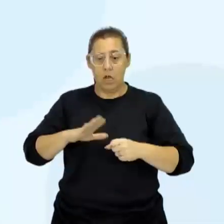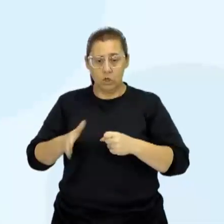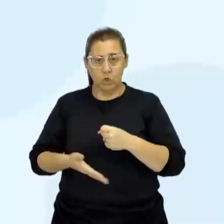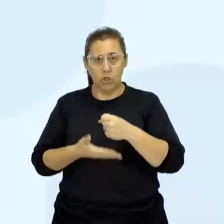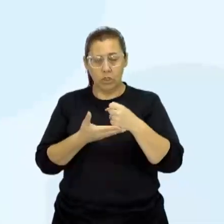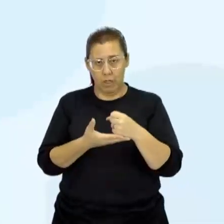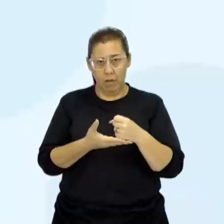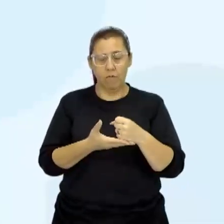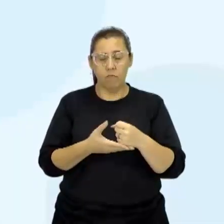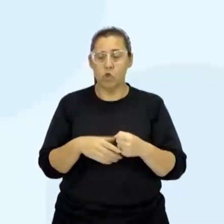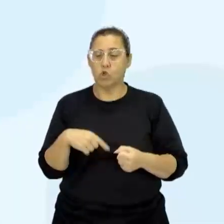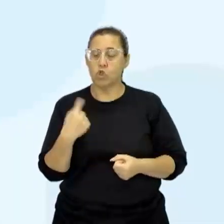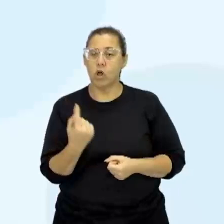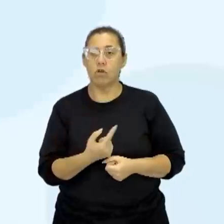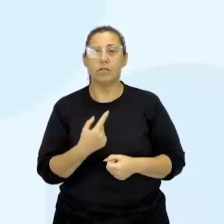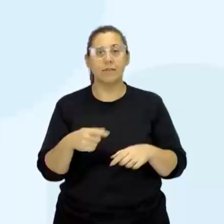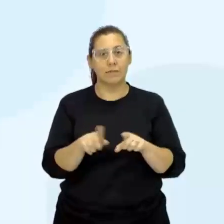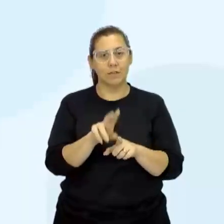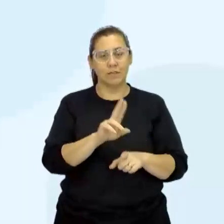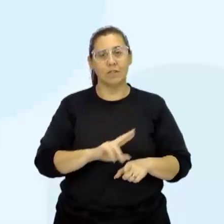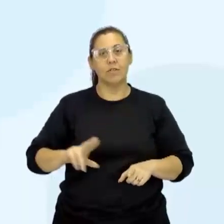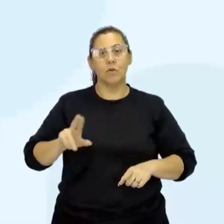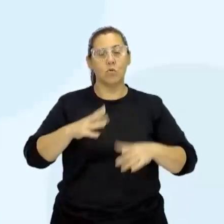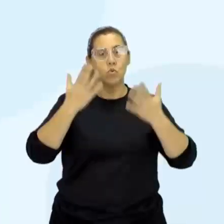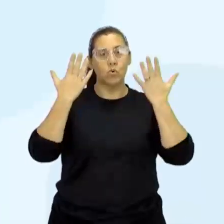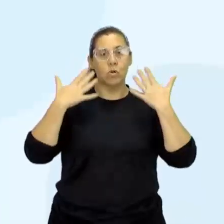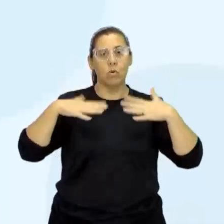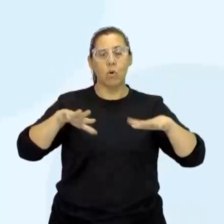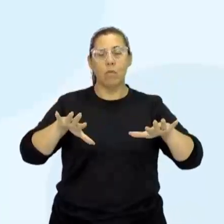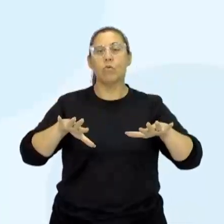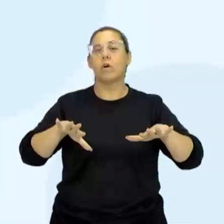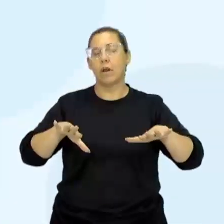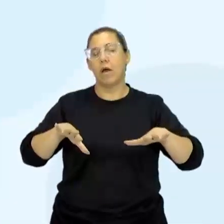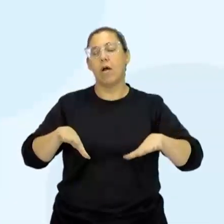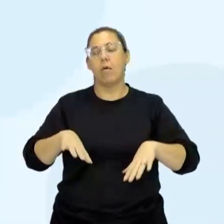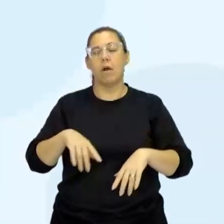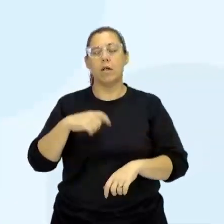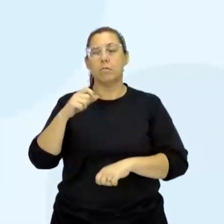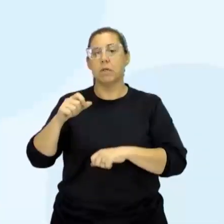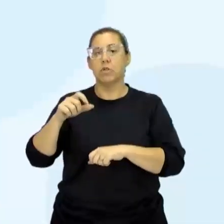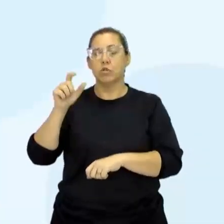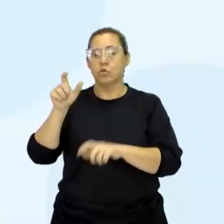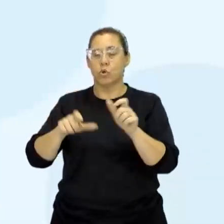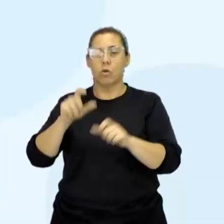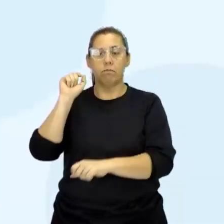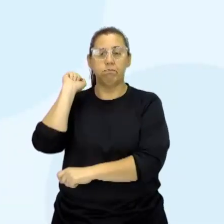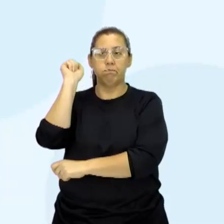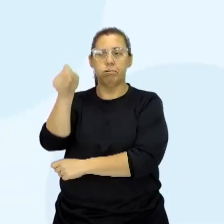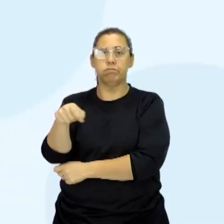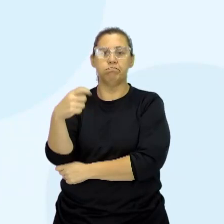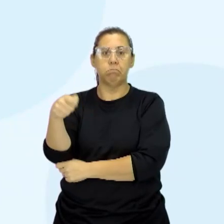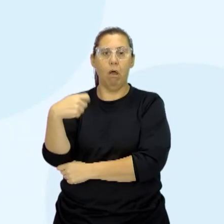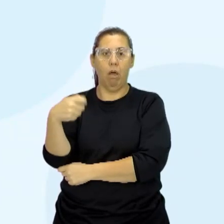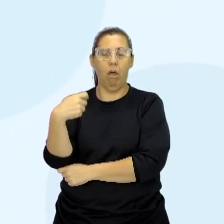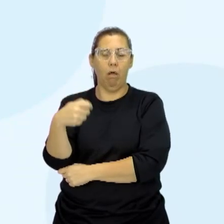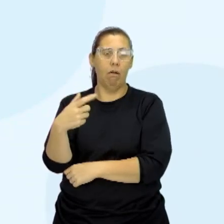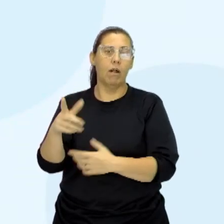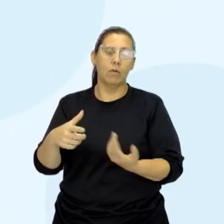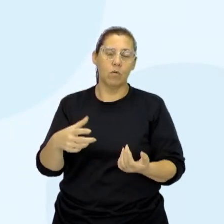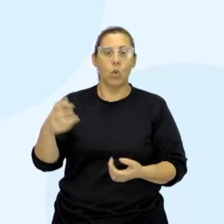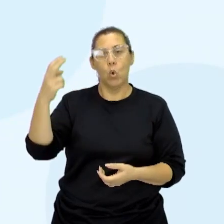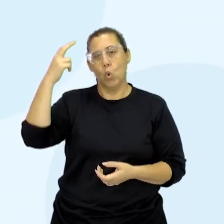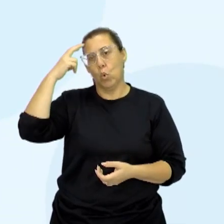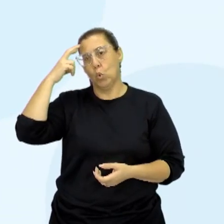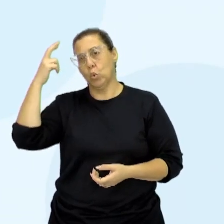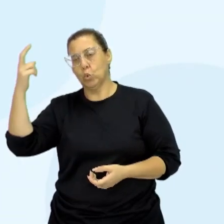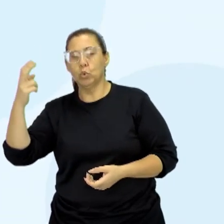a conservação dos recursos naturais renováveis pelos pescadores artesanais. Valorizar o conhecimento, a cultura e a economia